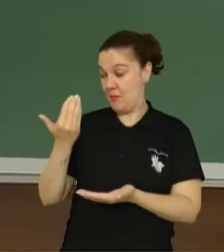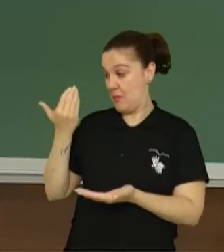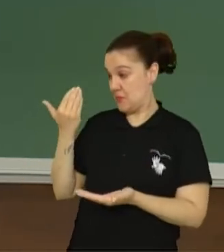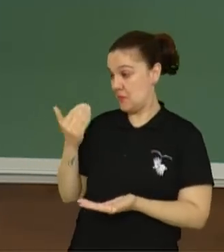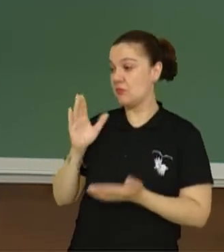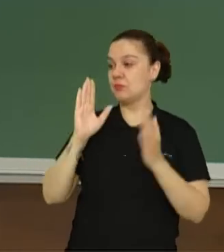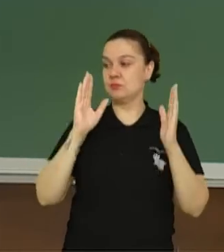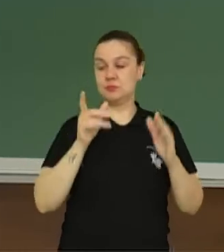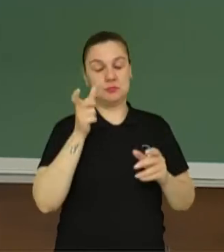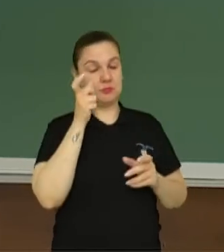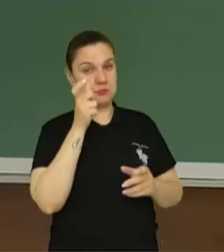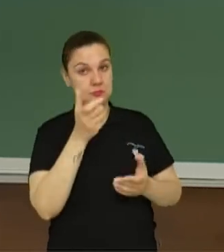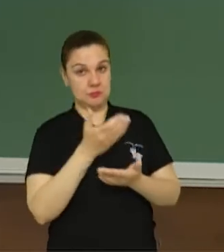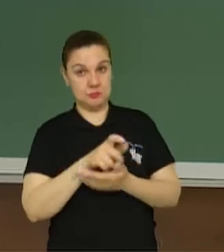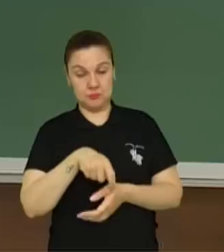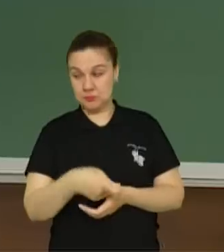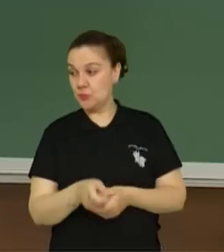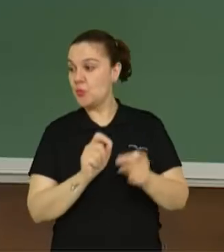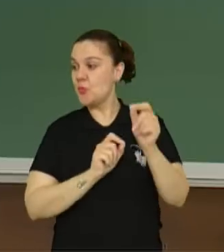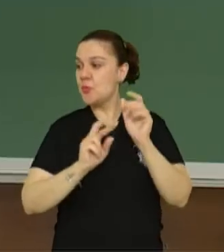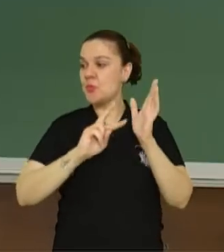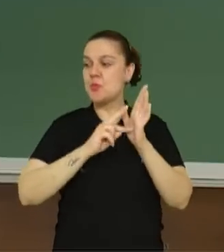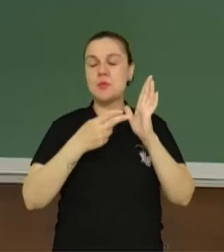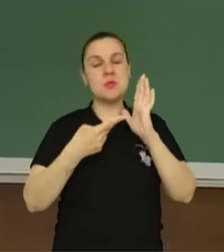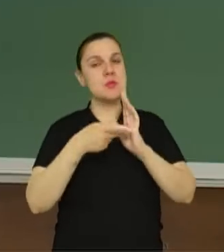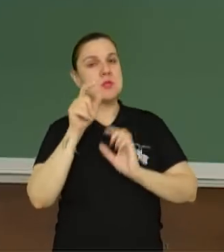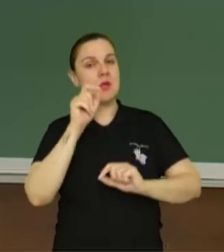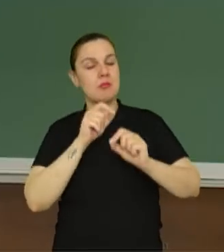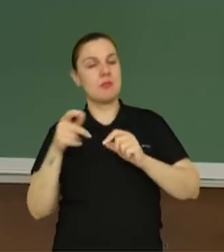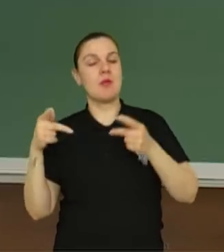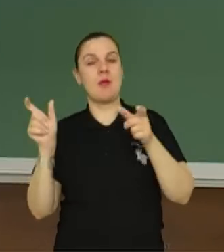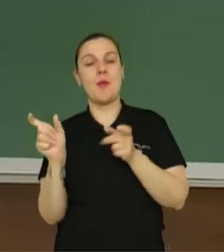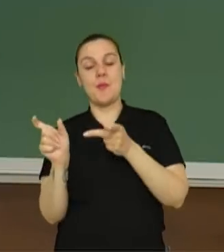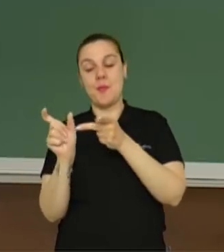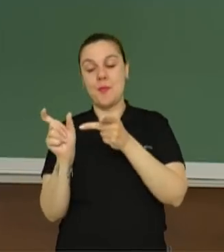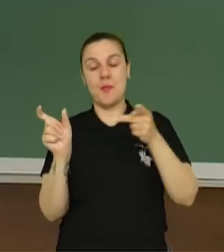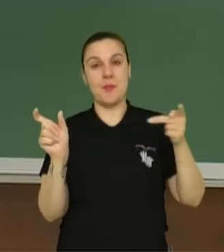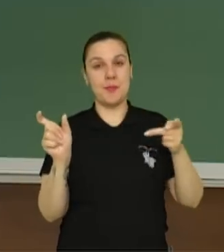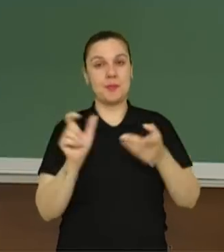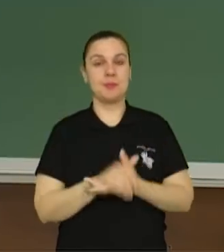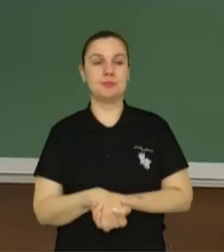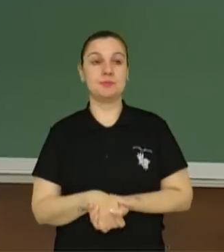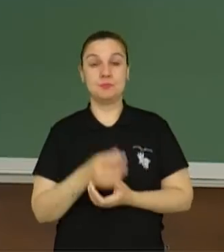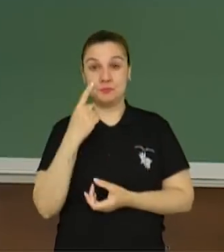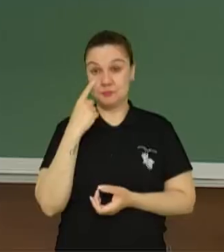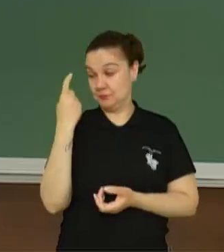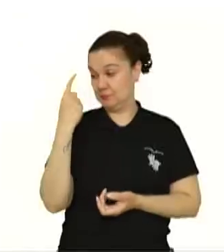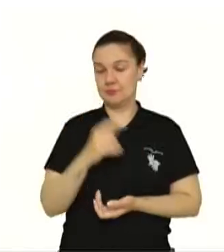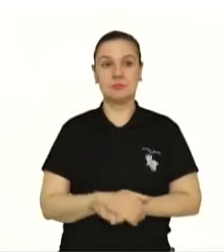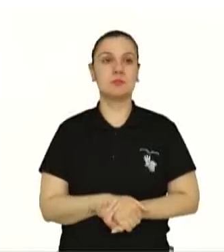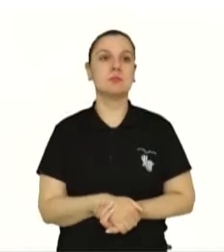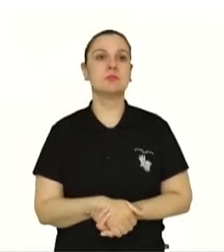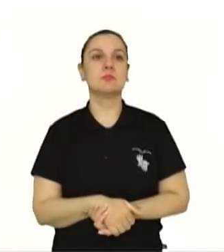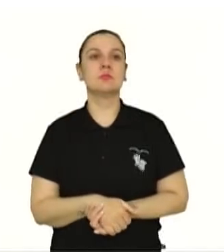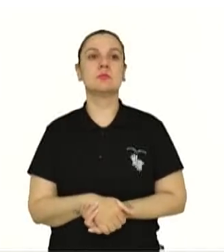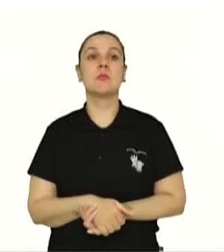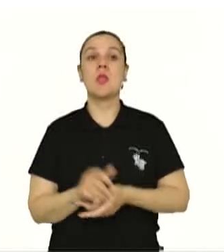viram sobre isso, né? Então, o que é esse predicado? Quais elementos compõem? Então, vejamos aqui.